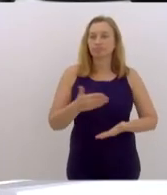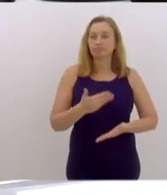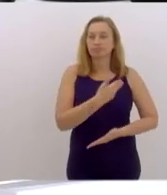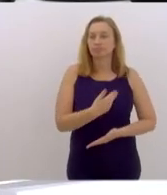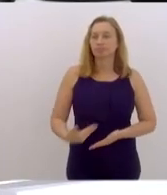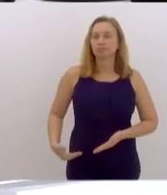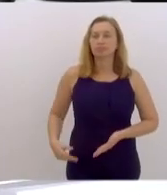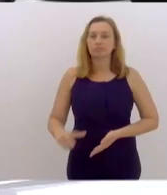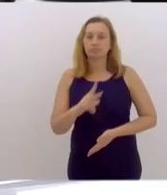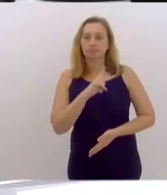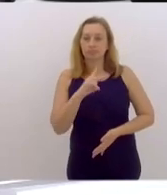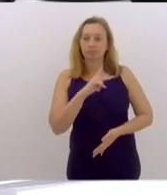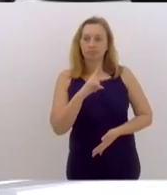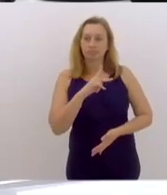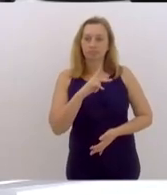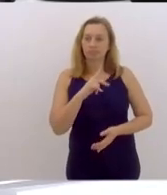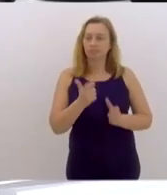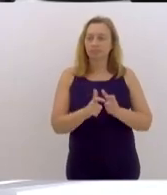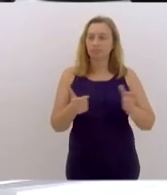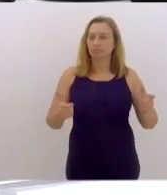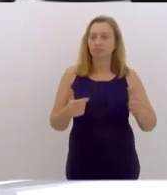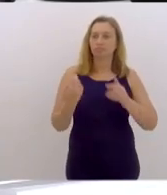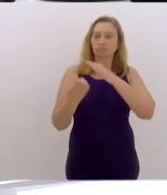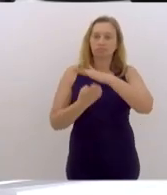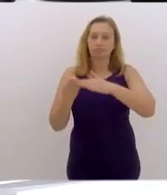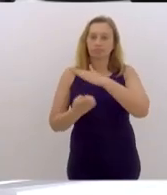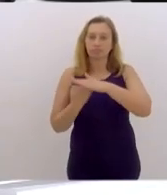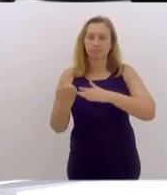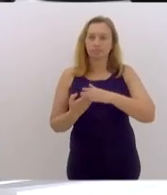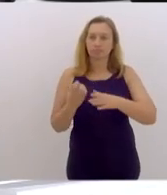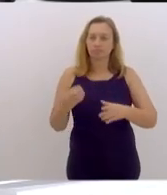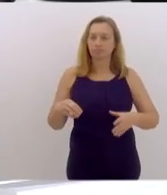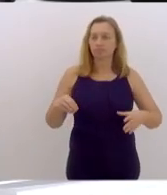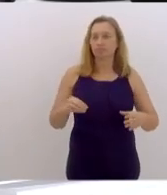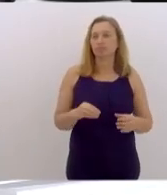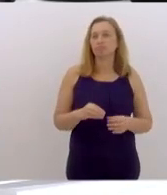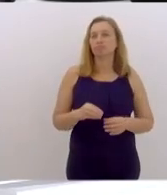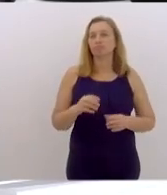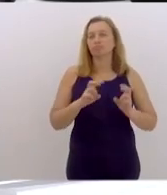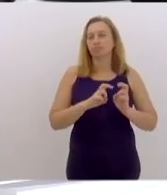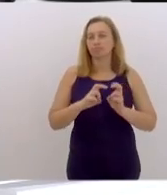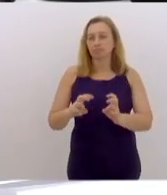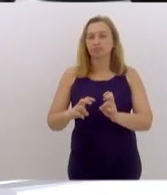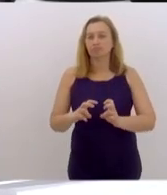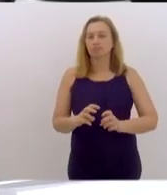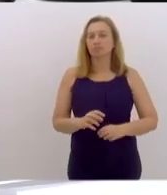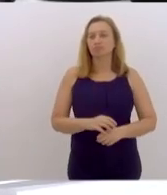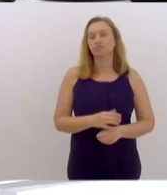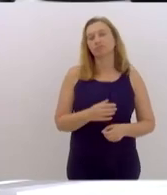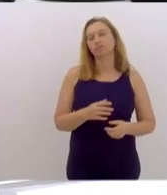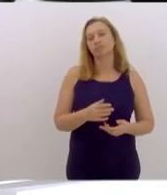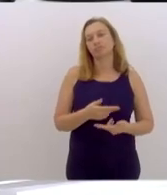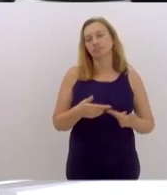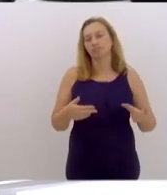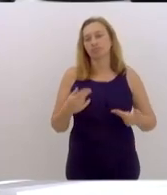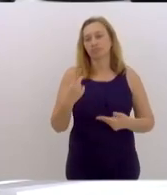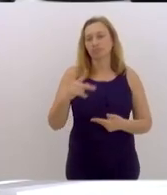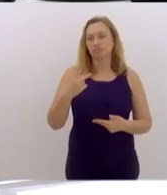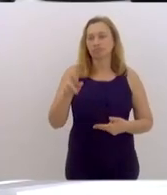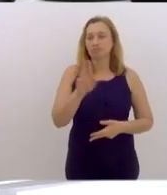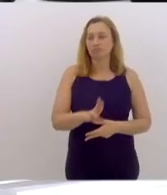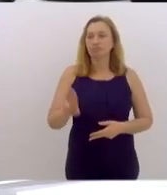públicas privadas com as grandes empresas instaladas no percurso da ferrovia Muitas delas se